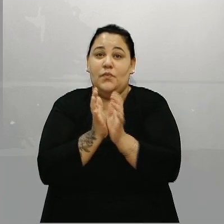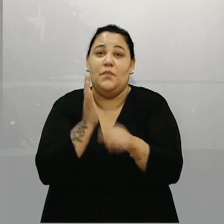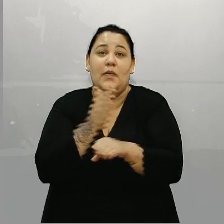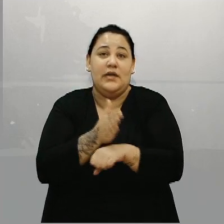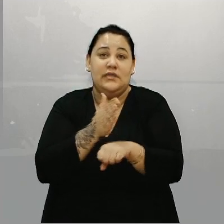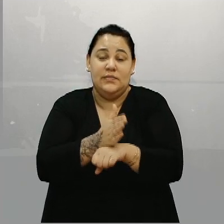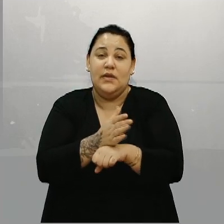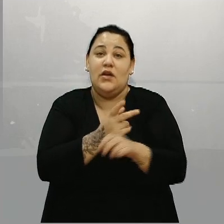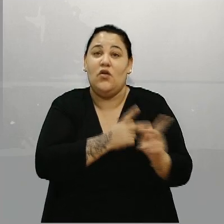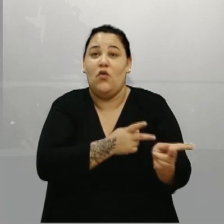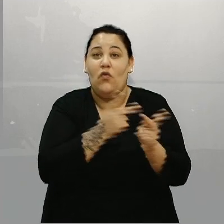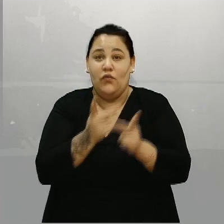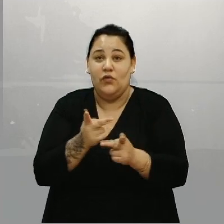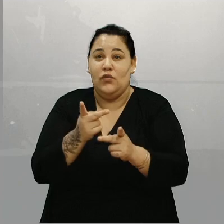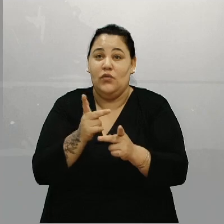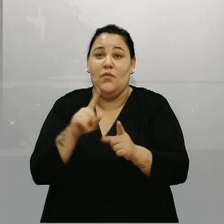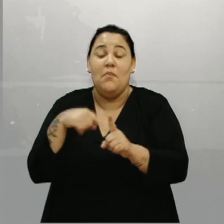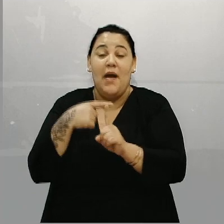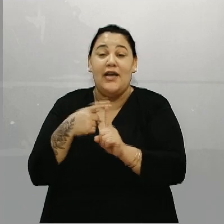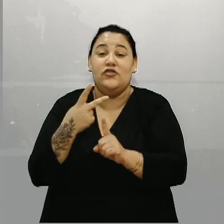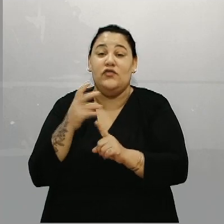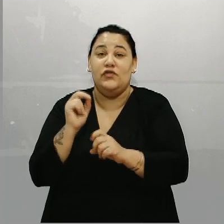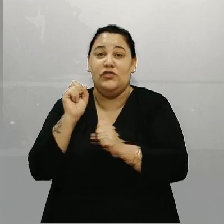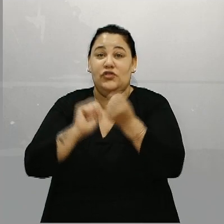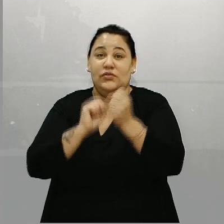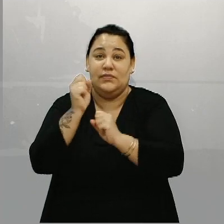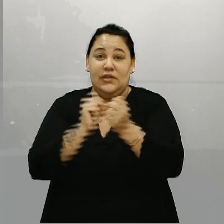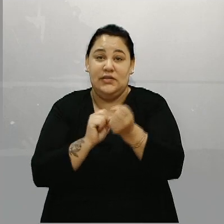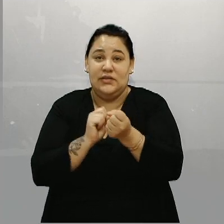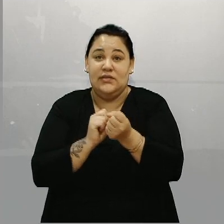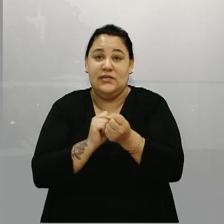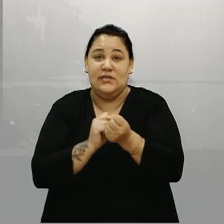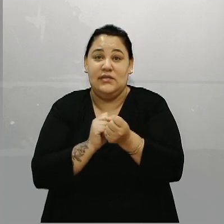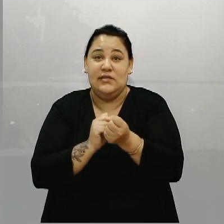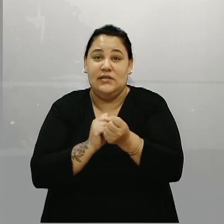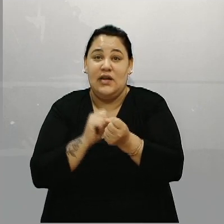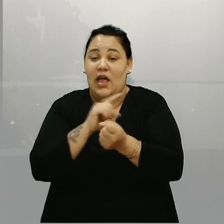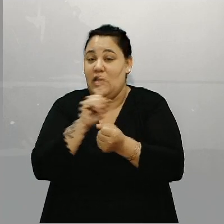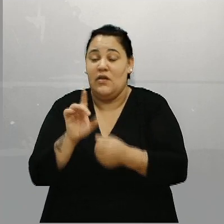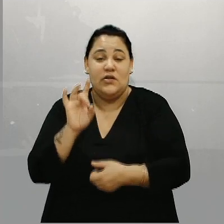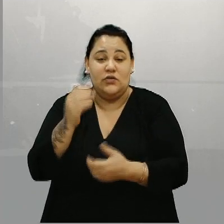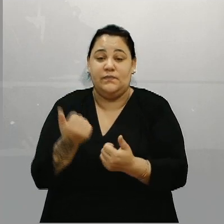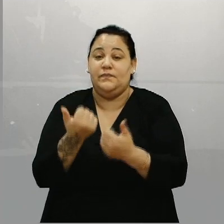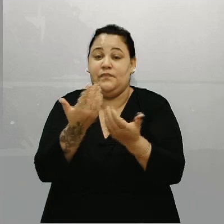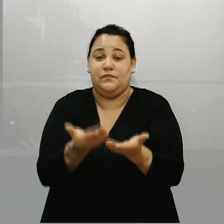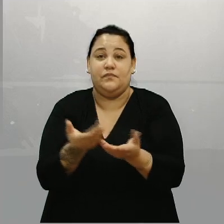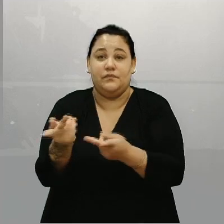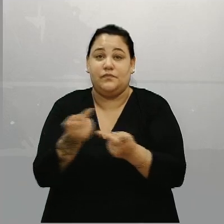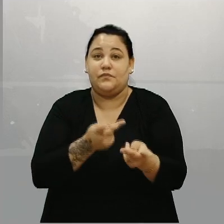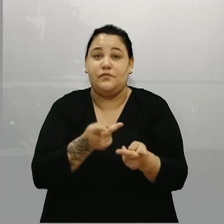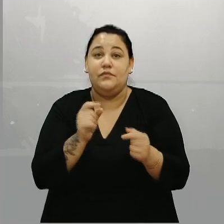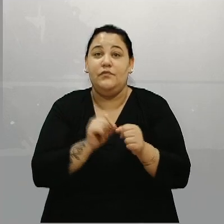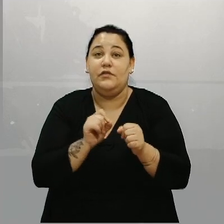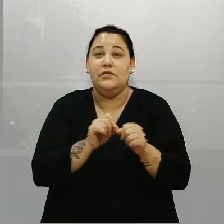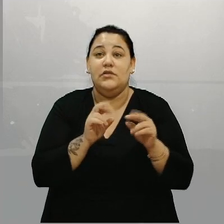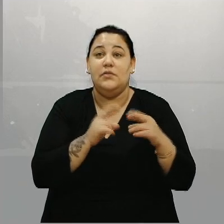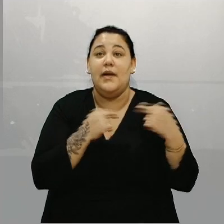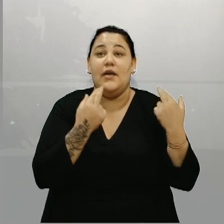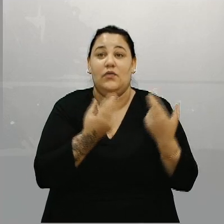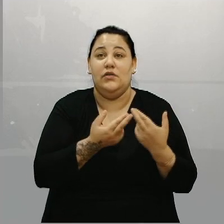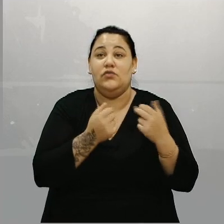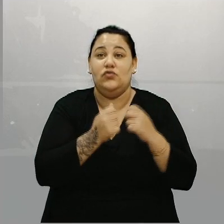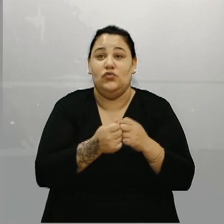participei e convidei mais de 20 entidades pessoalmente. E não era só entregar o convite, era fazer uma reunião,